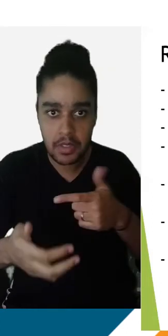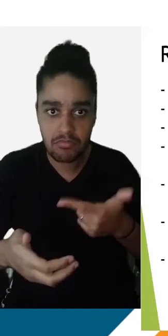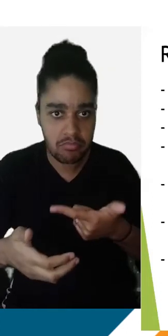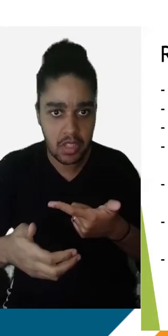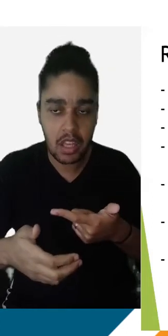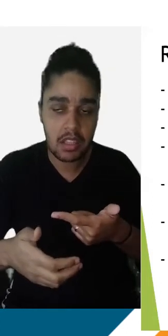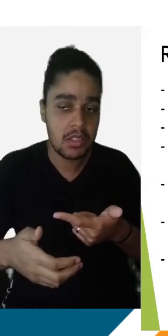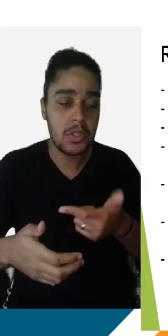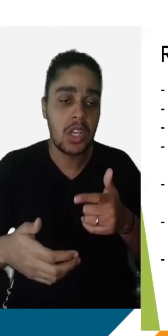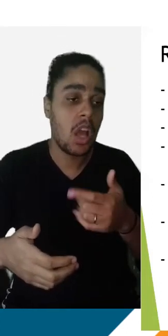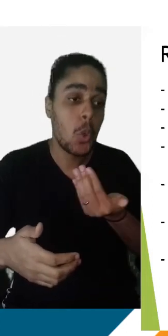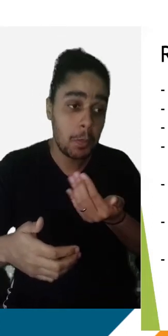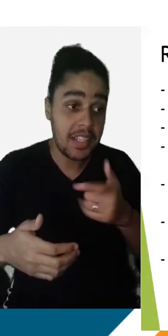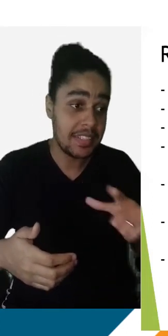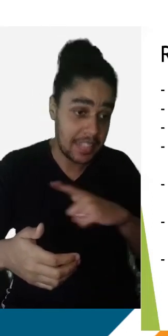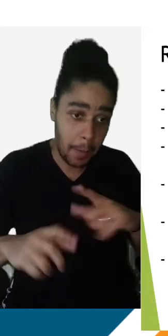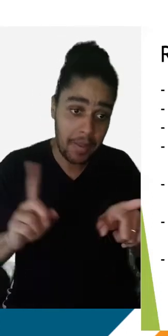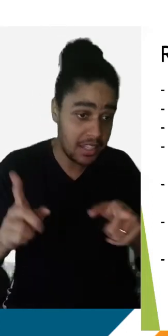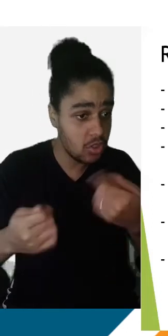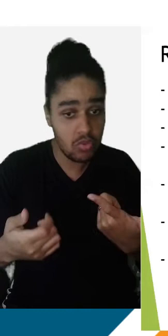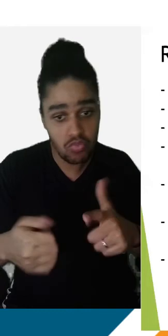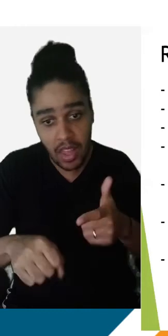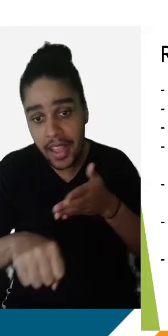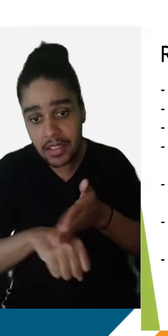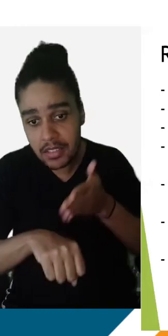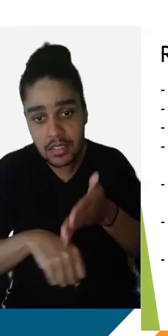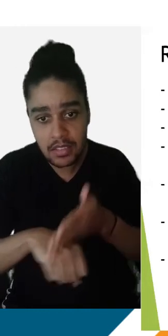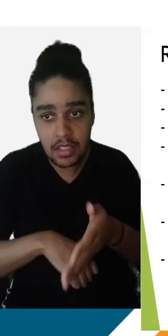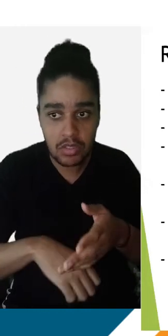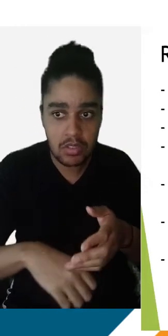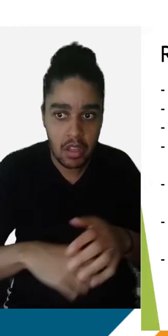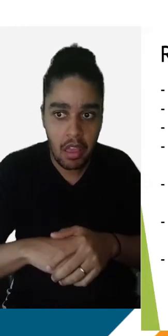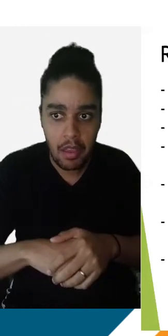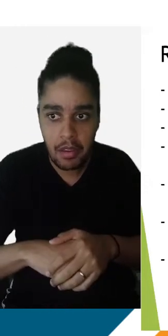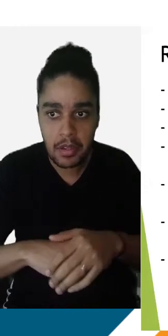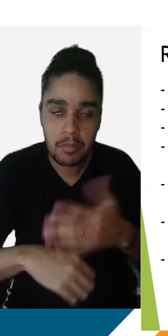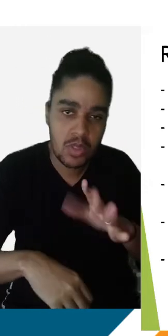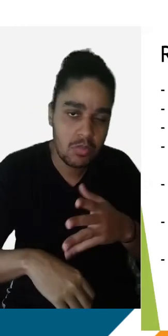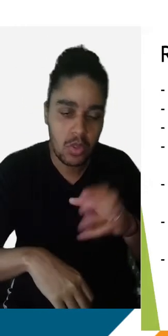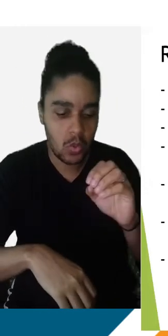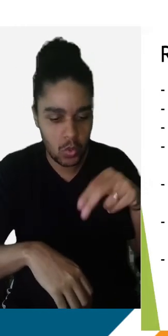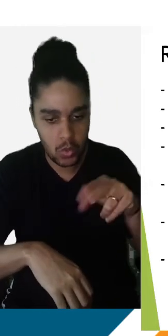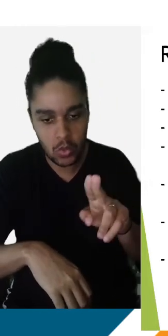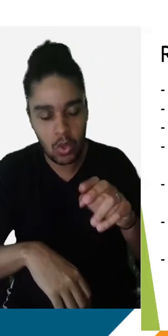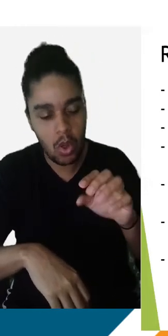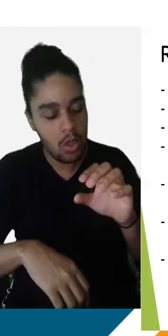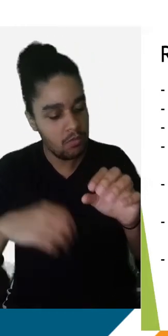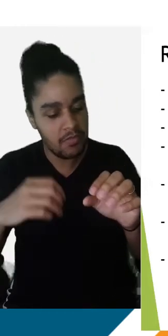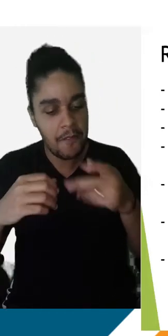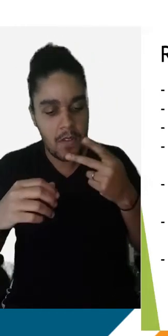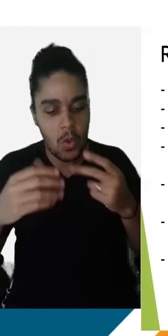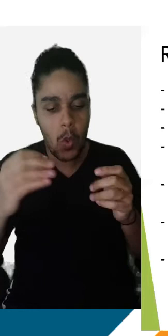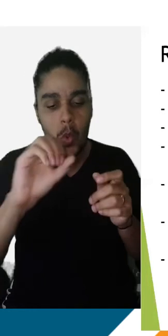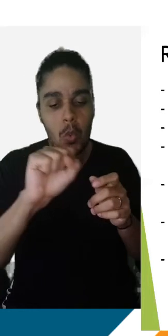todo mundo a gente produz. O problema é o acesso, que é muito ruim para, né, aproximadamente, segundo dados da ONU, 800